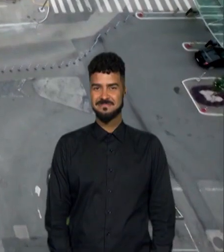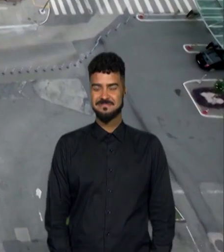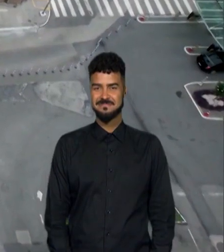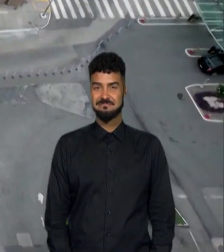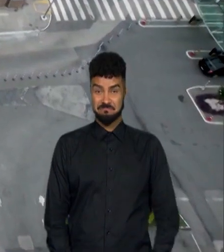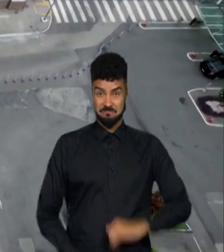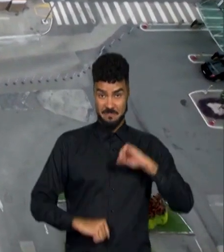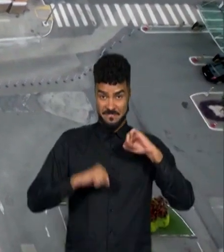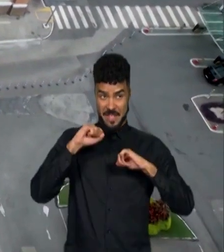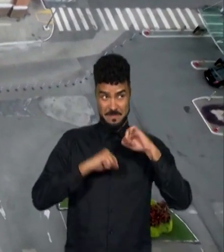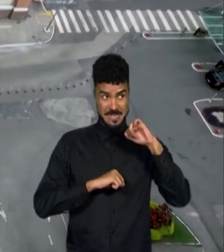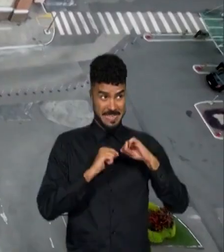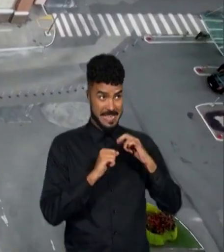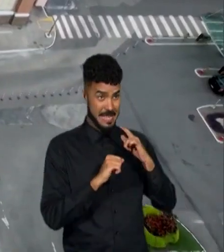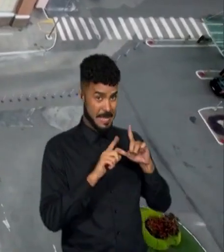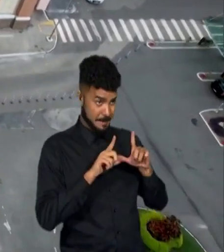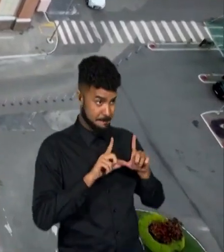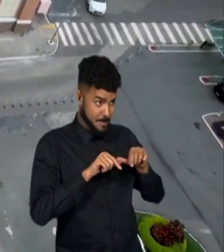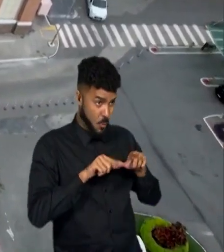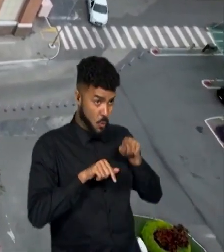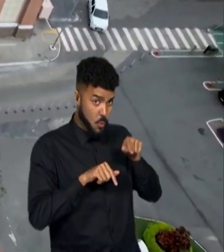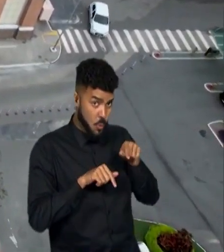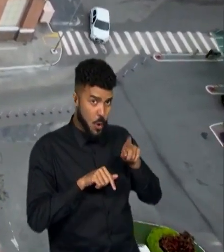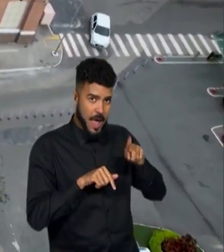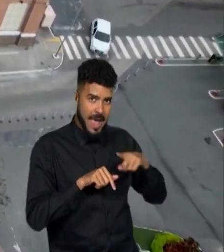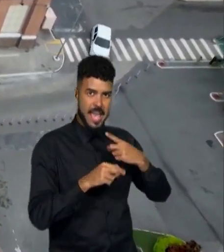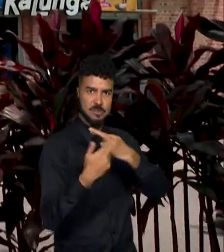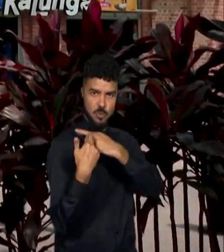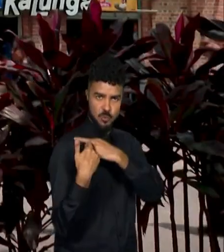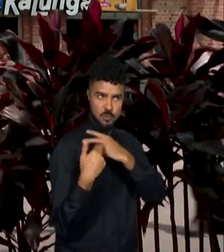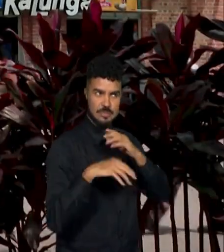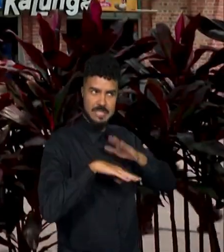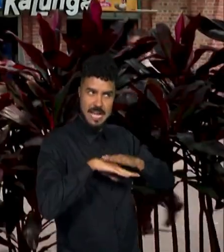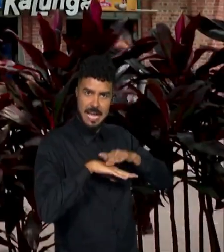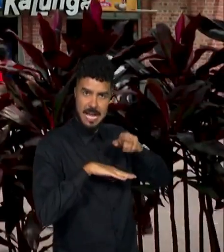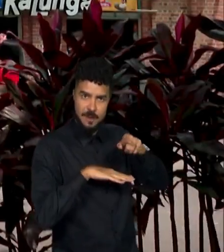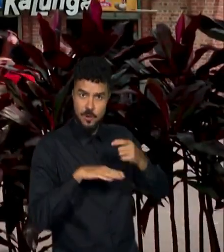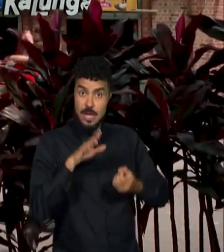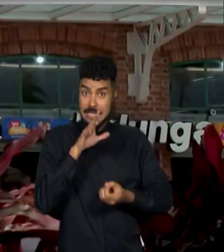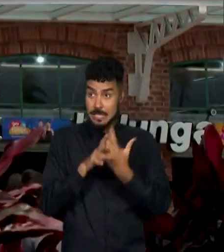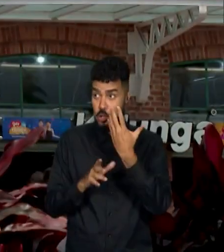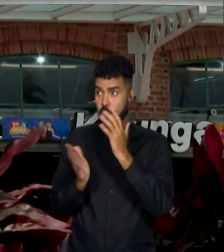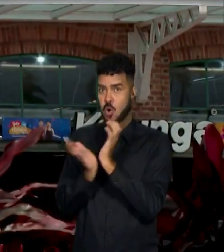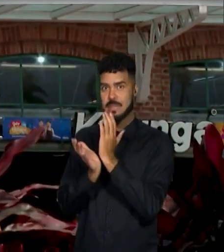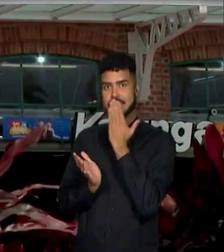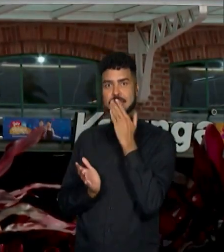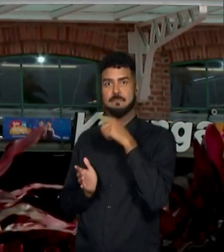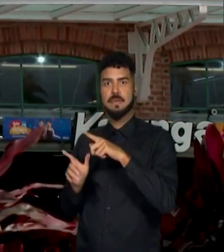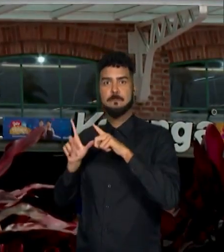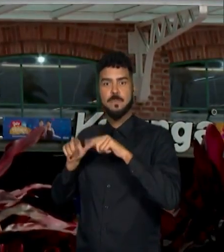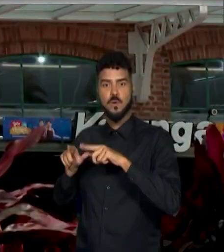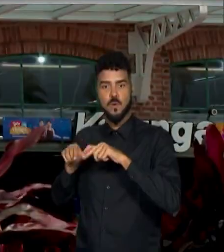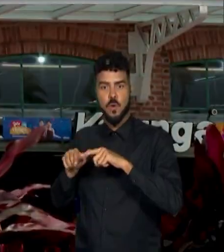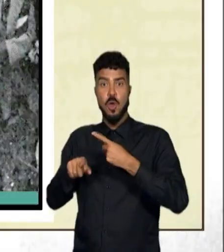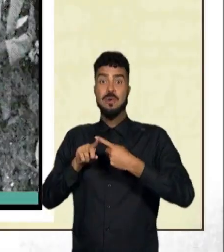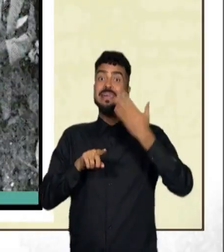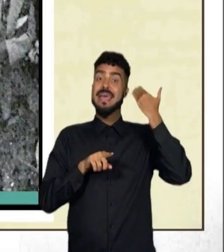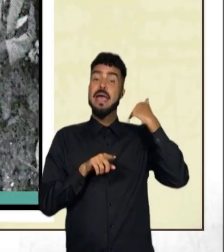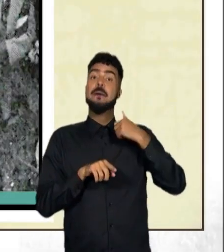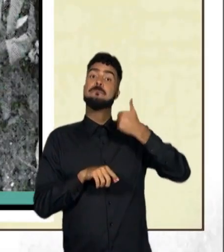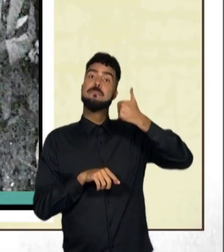A fábrica Bangu, ela é responsável pela criação do clube, na verdade, né? São os primeiros técnicos